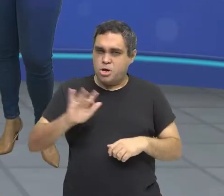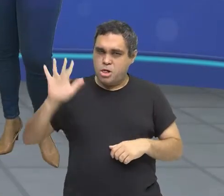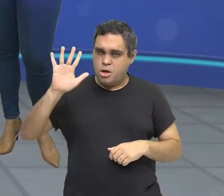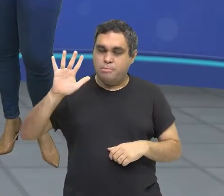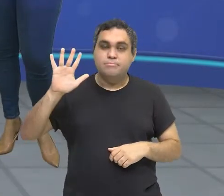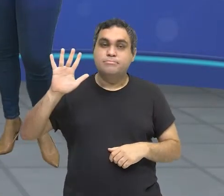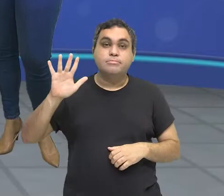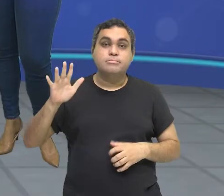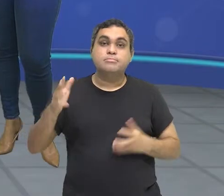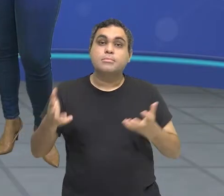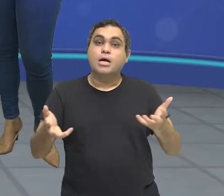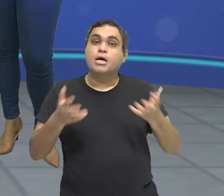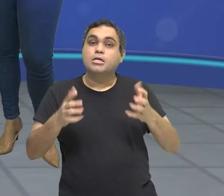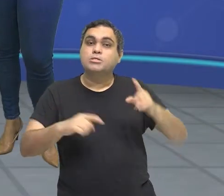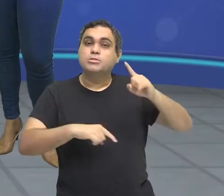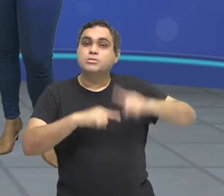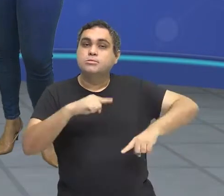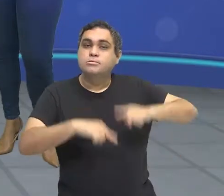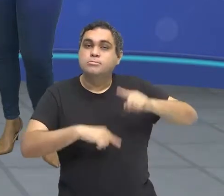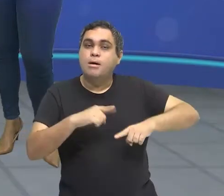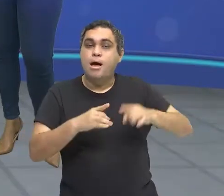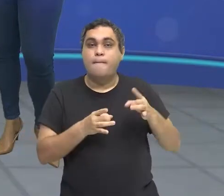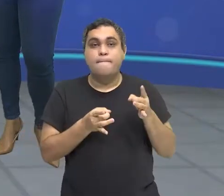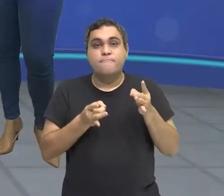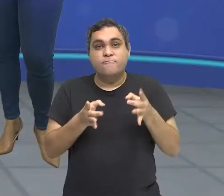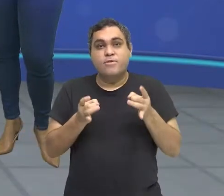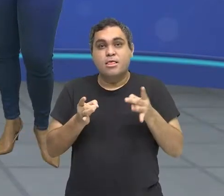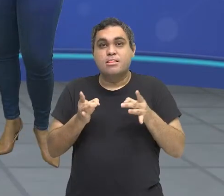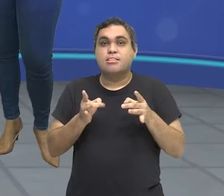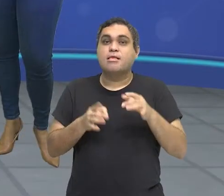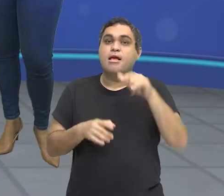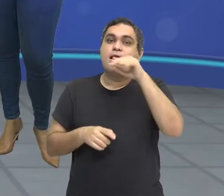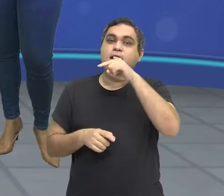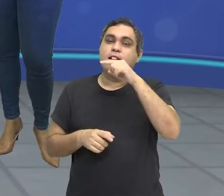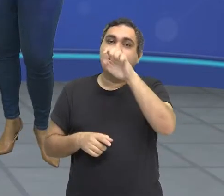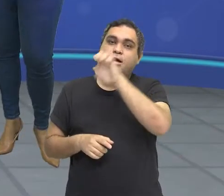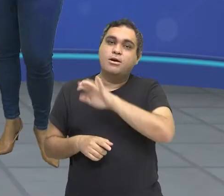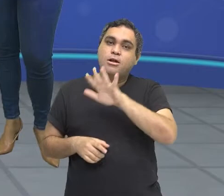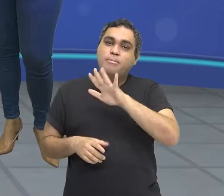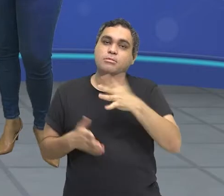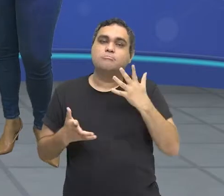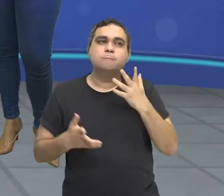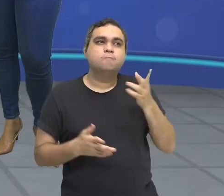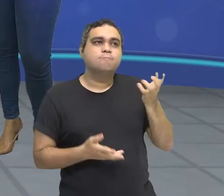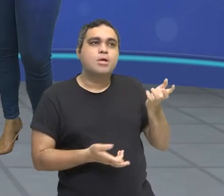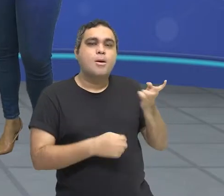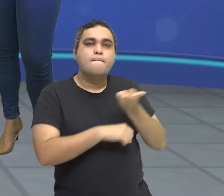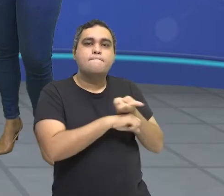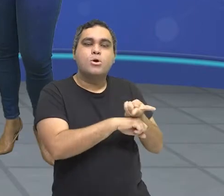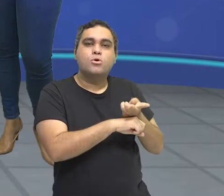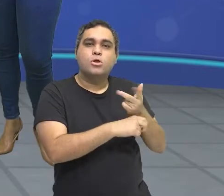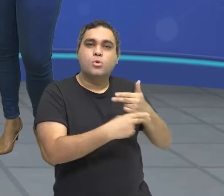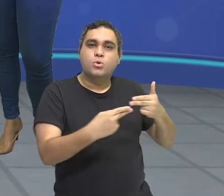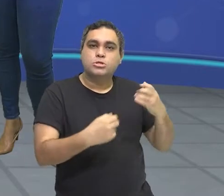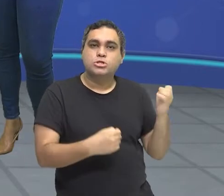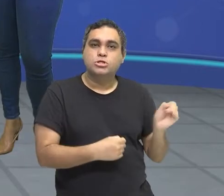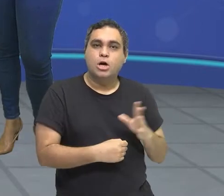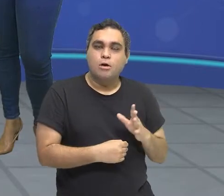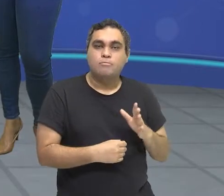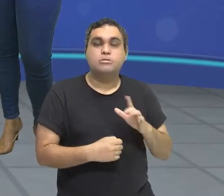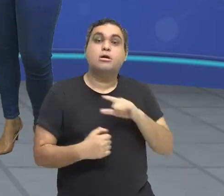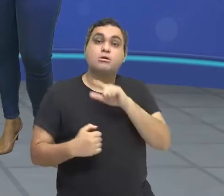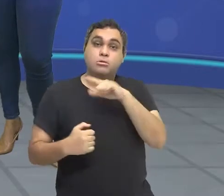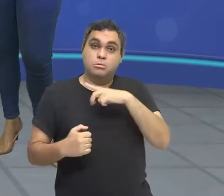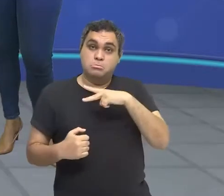em busca de mercadorias para vender na Europa, queriam coisas novas, então eles vieram, atravessaram o